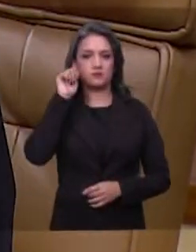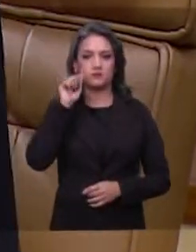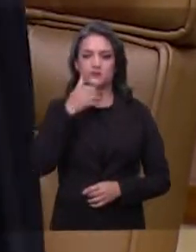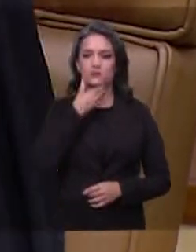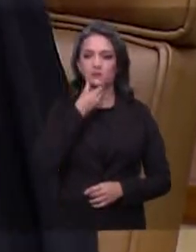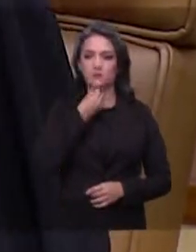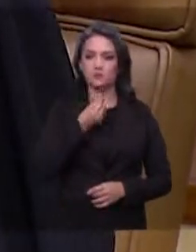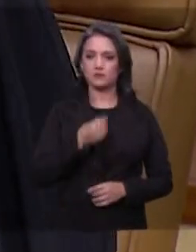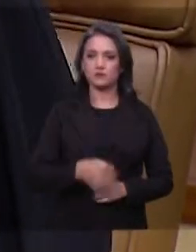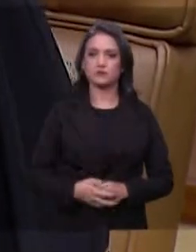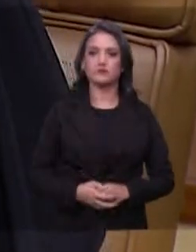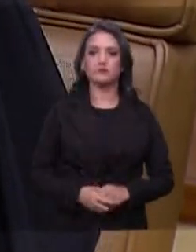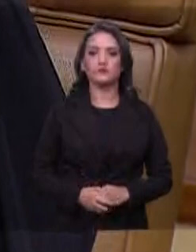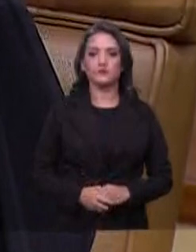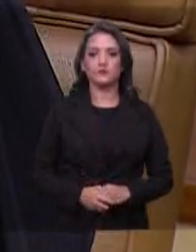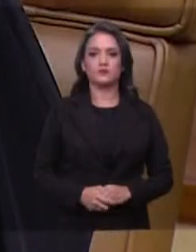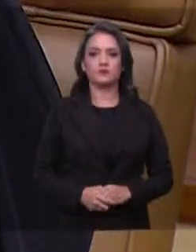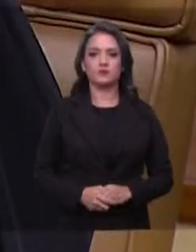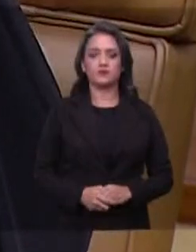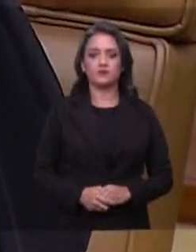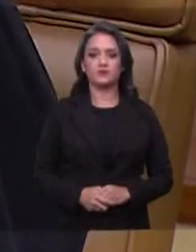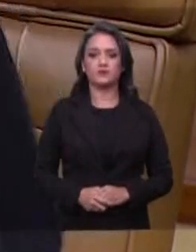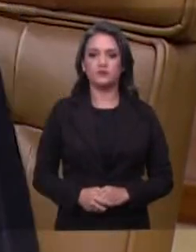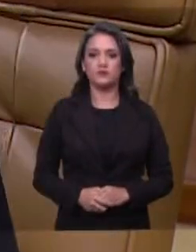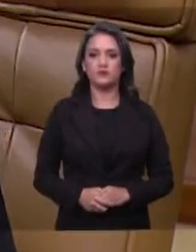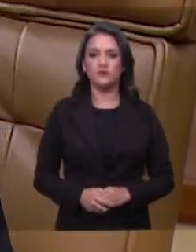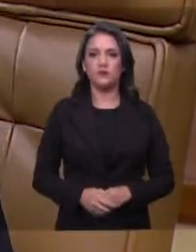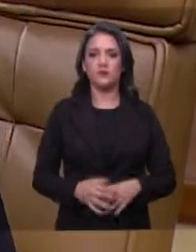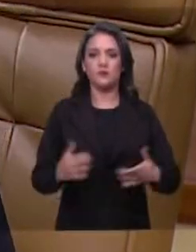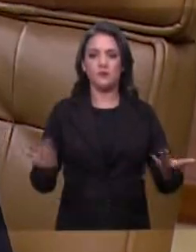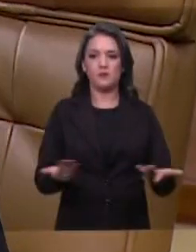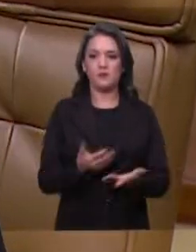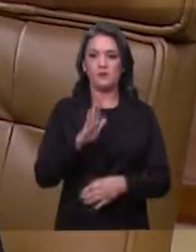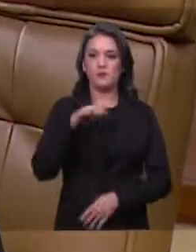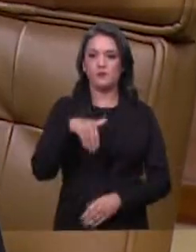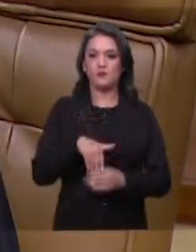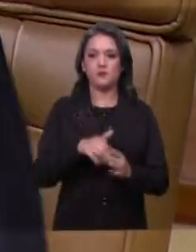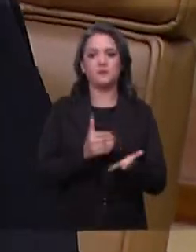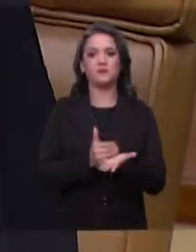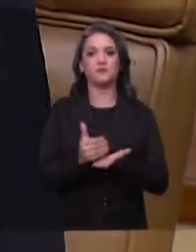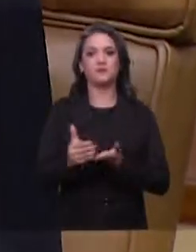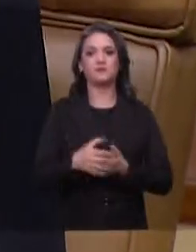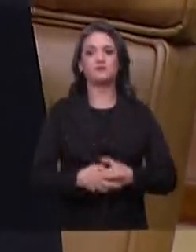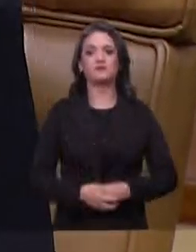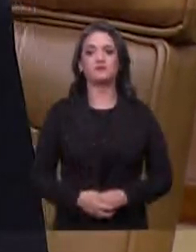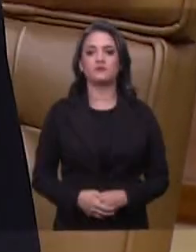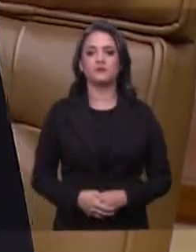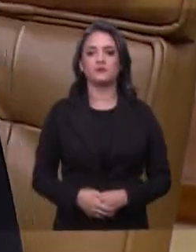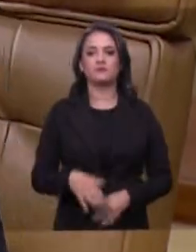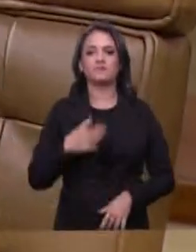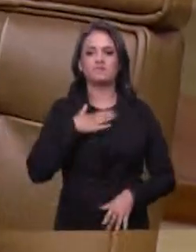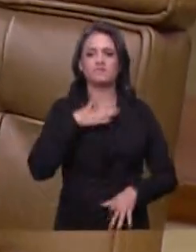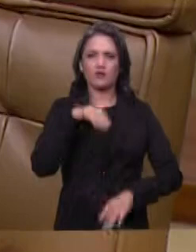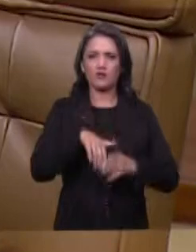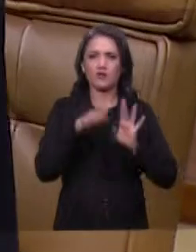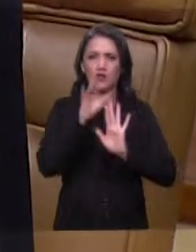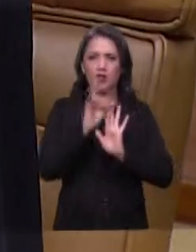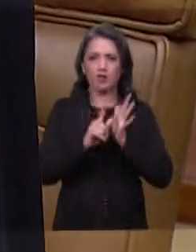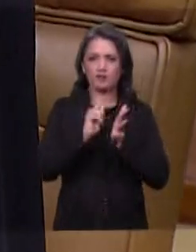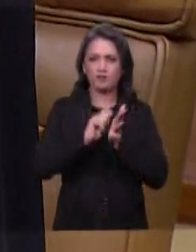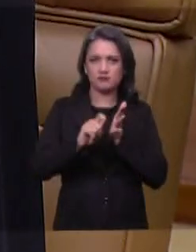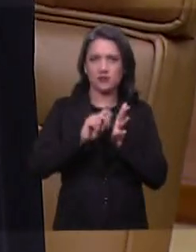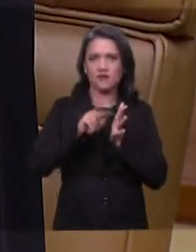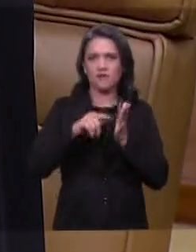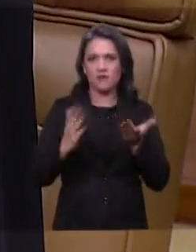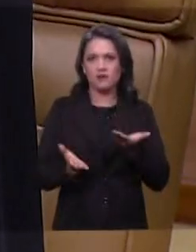tradicionais na região do semiárido do Estado. E passo ao voto. Eu também vou juntar voto escrito. O